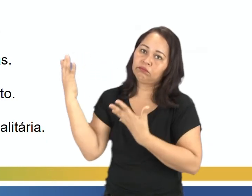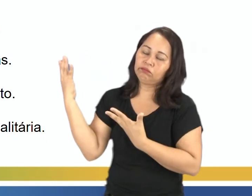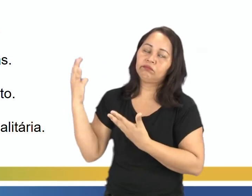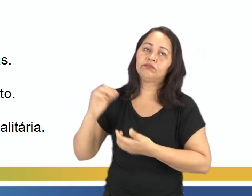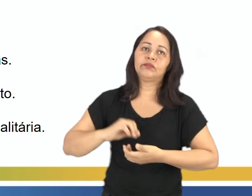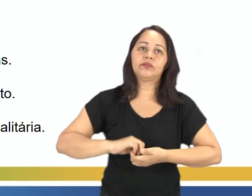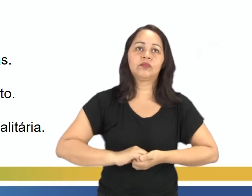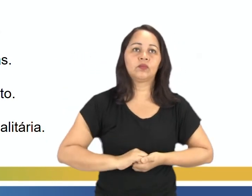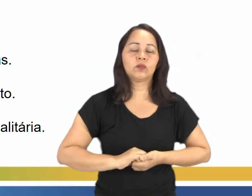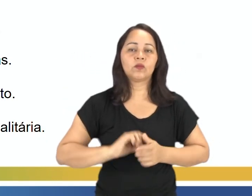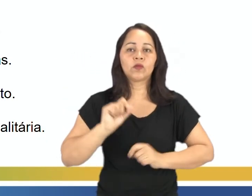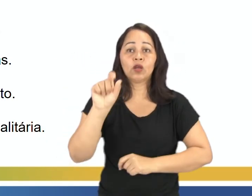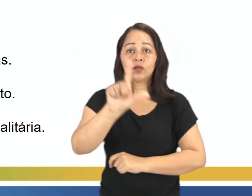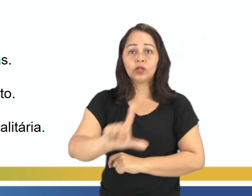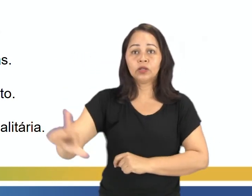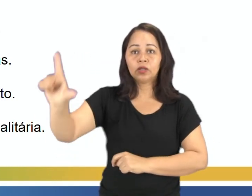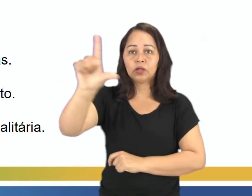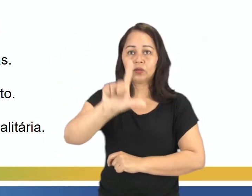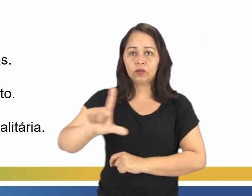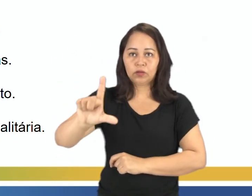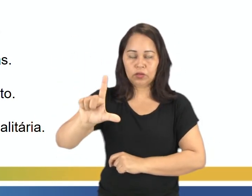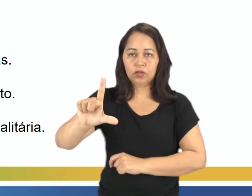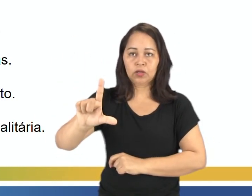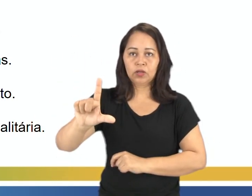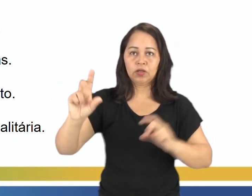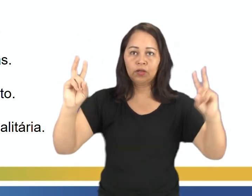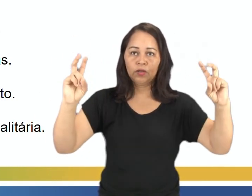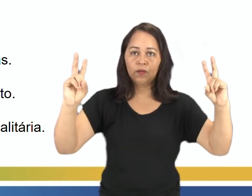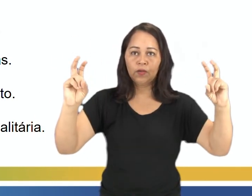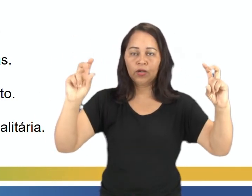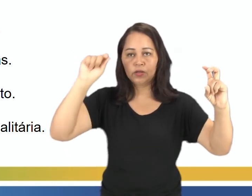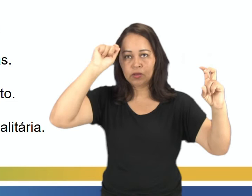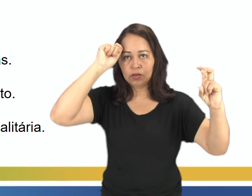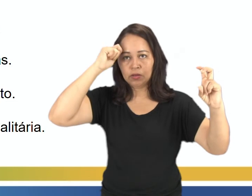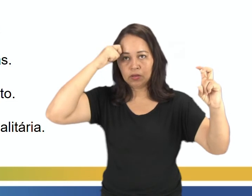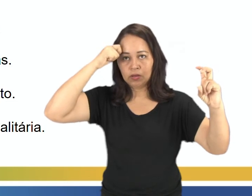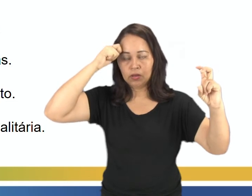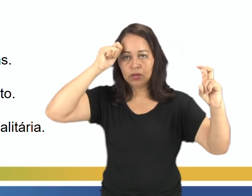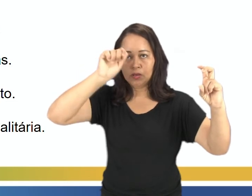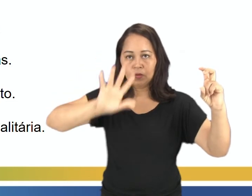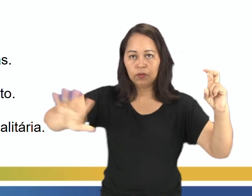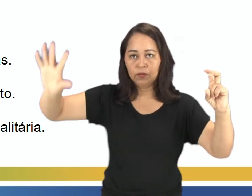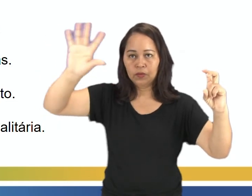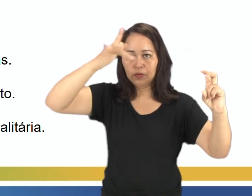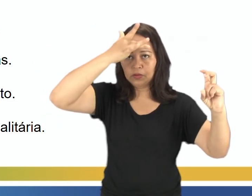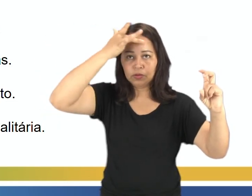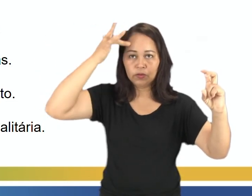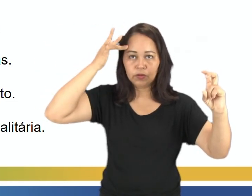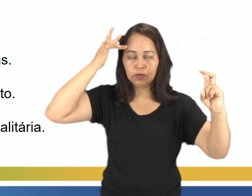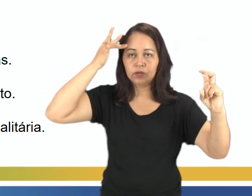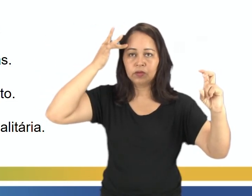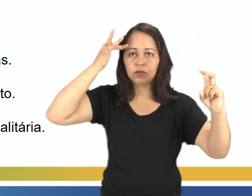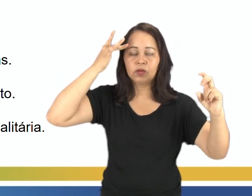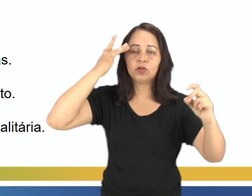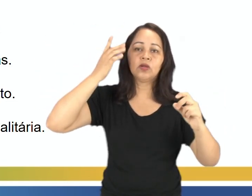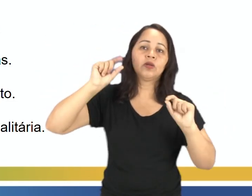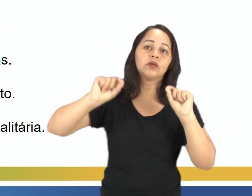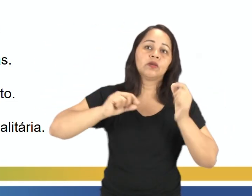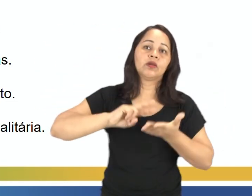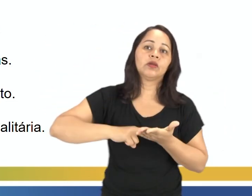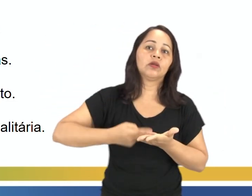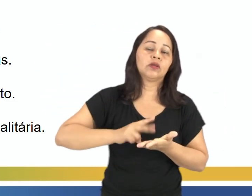Então, na literatura da temática negra produzida no Brasil, é recorrente a presença de elementos que traduzem